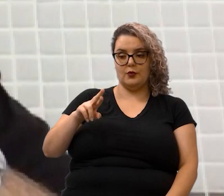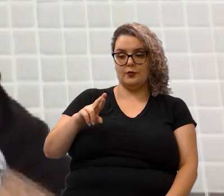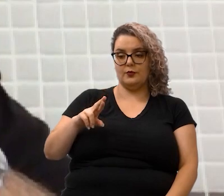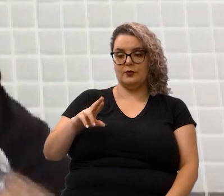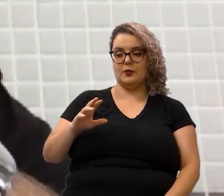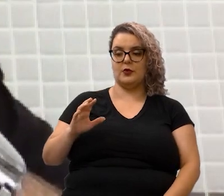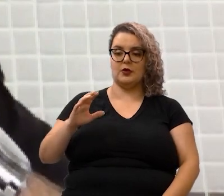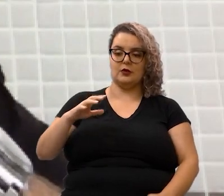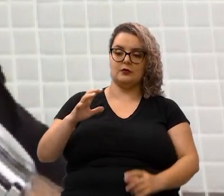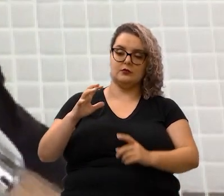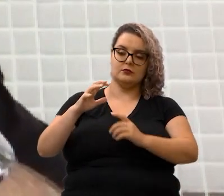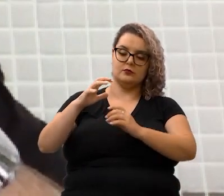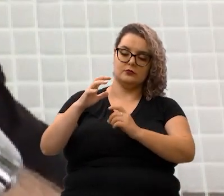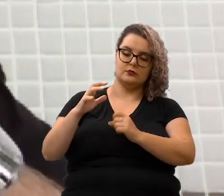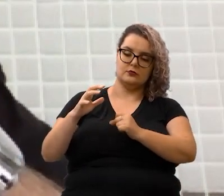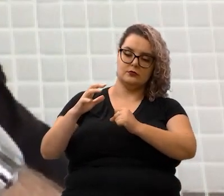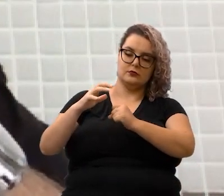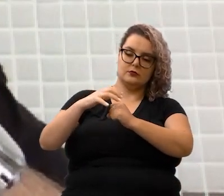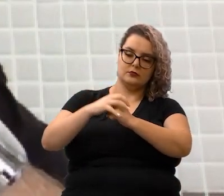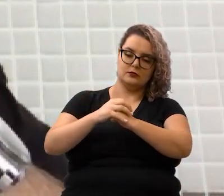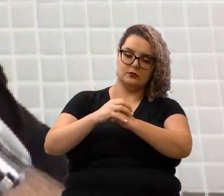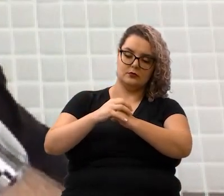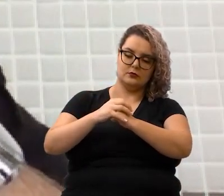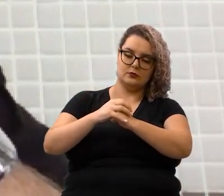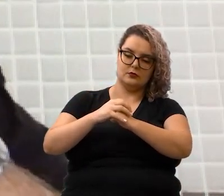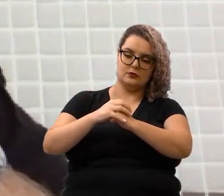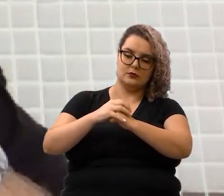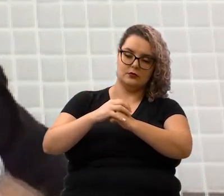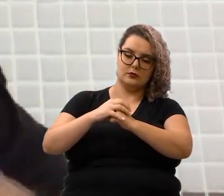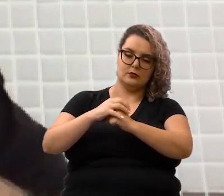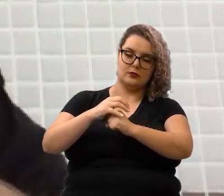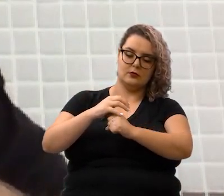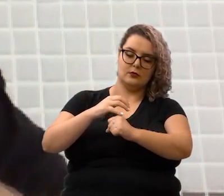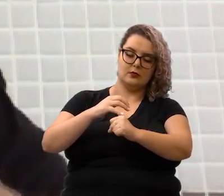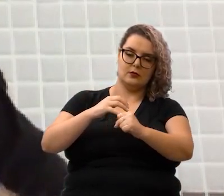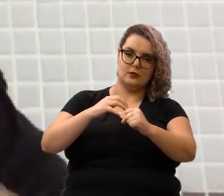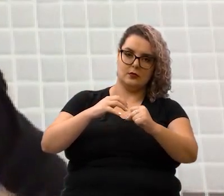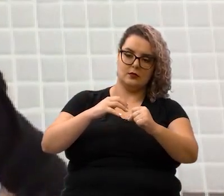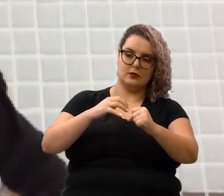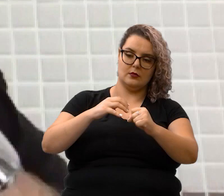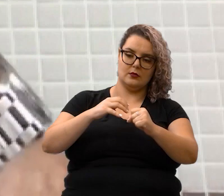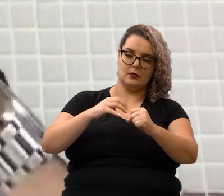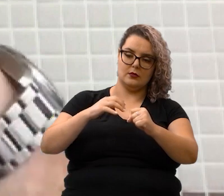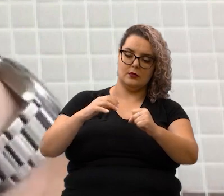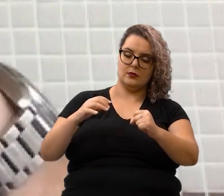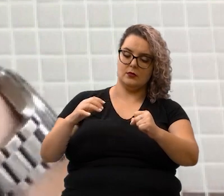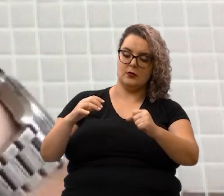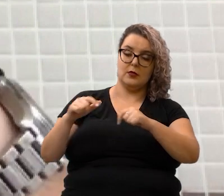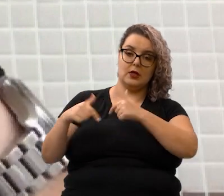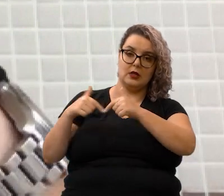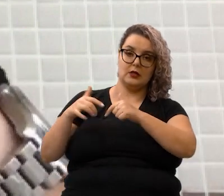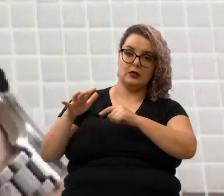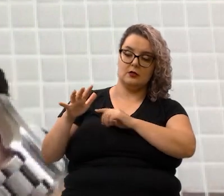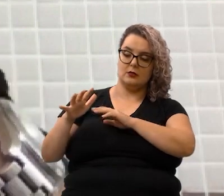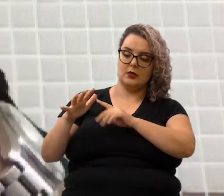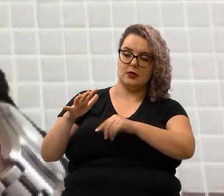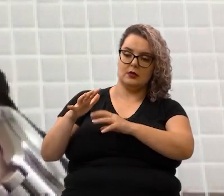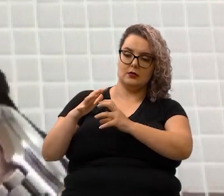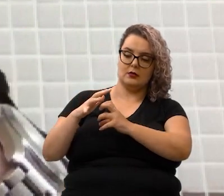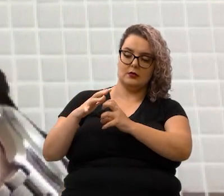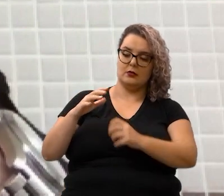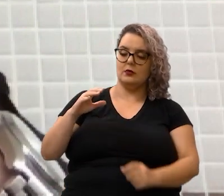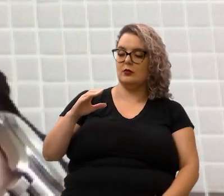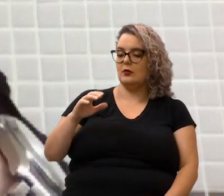tem o quadril. Você tem que deslocar essa peça, tirar ela da frente para poder trabalhar aqui, que